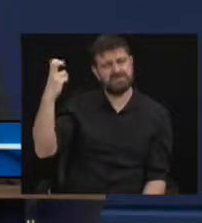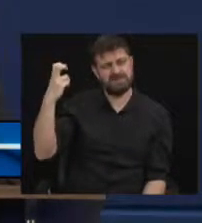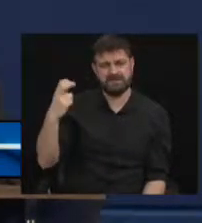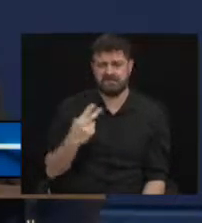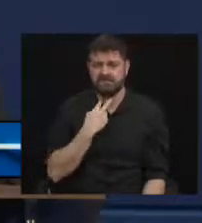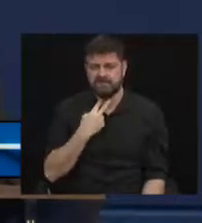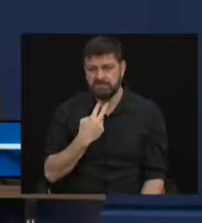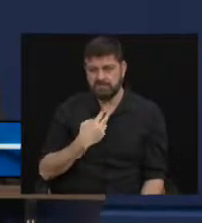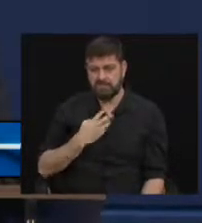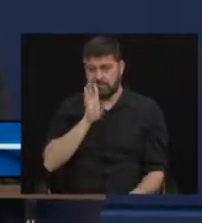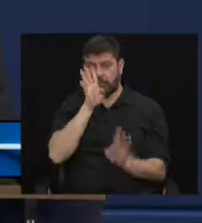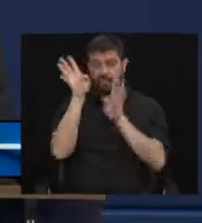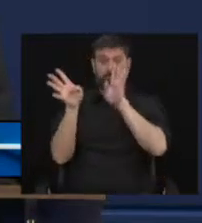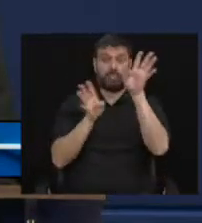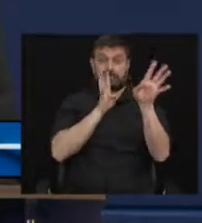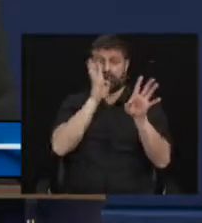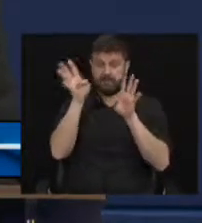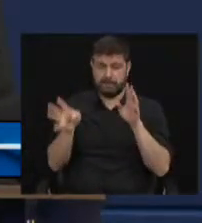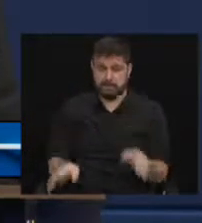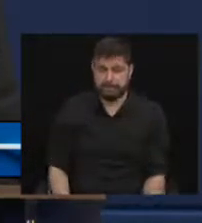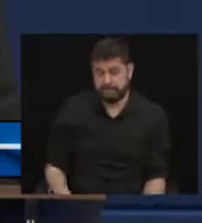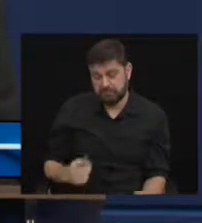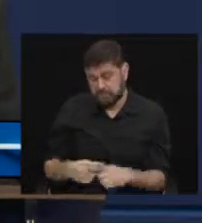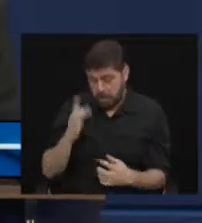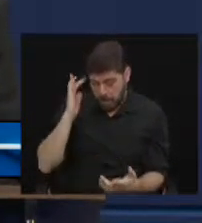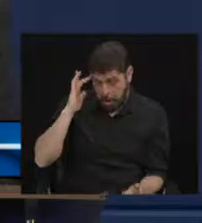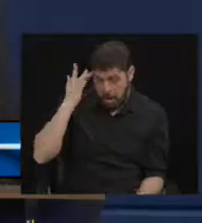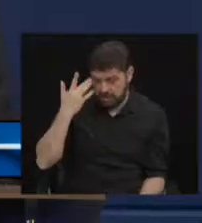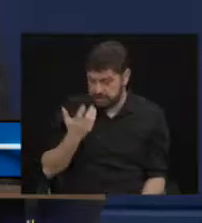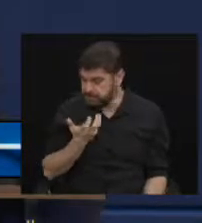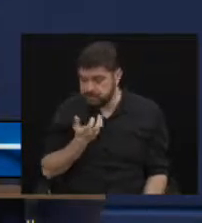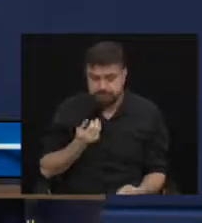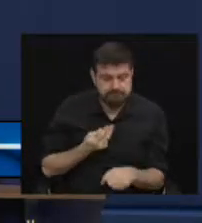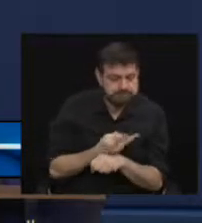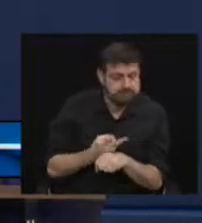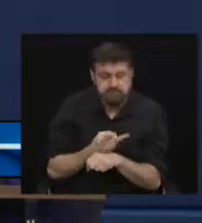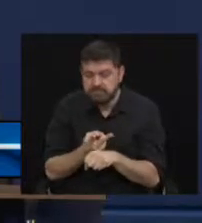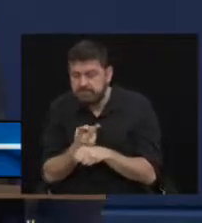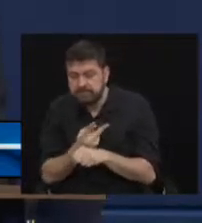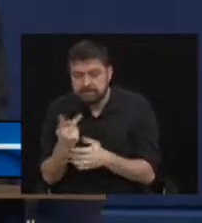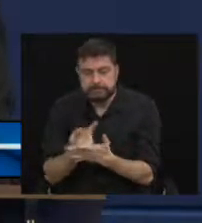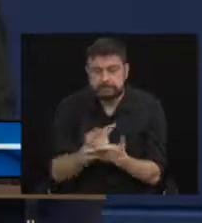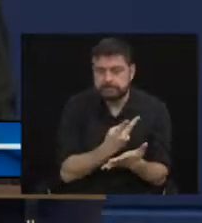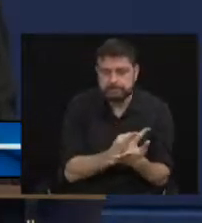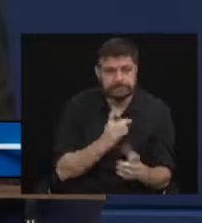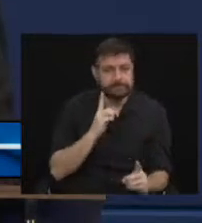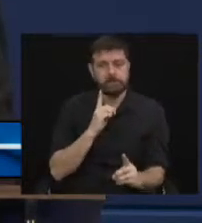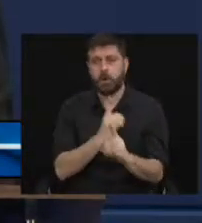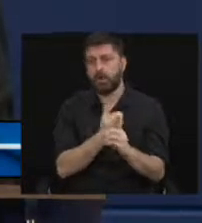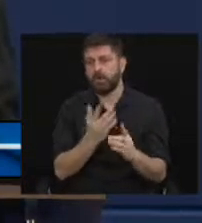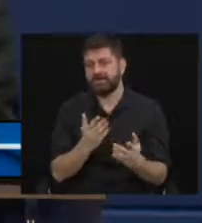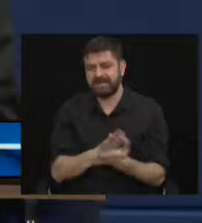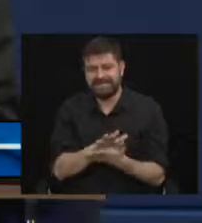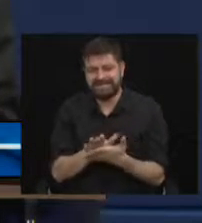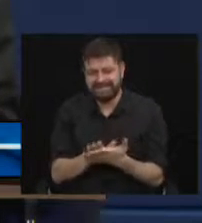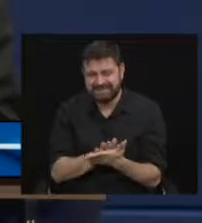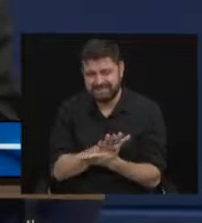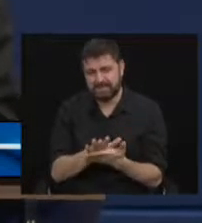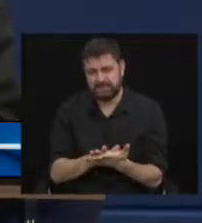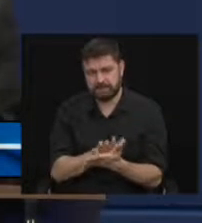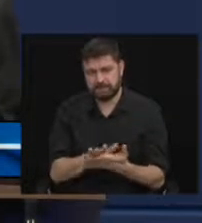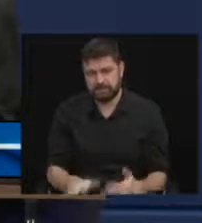estão feitas, a Glicério não está legal. Poxa, só quem não quer ver a Glicério está parecendo um